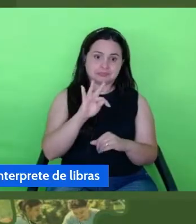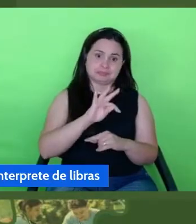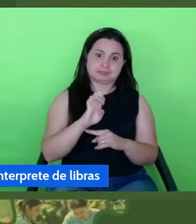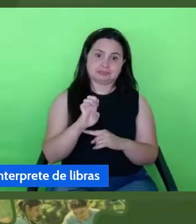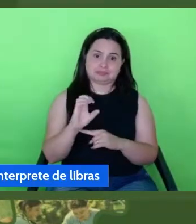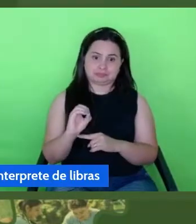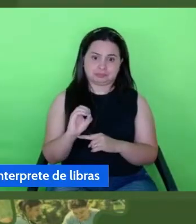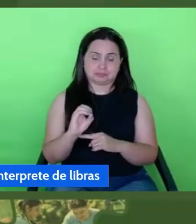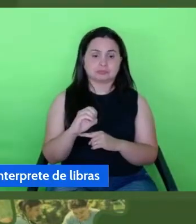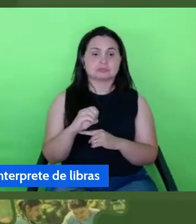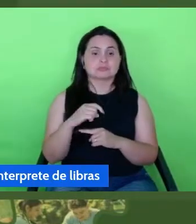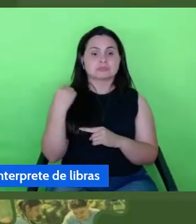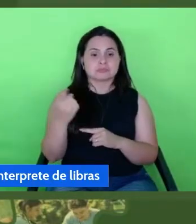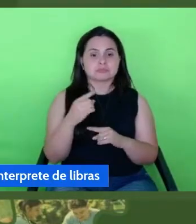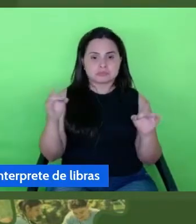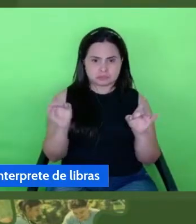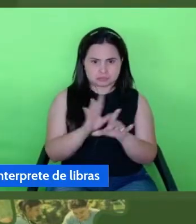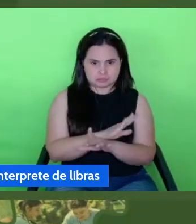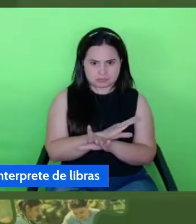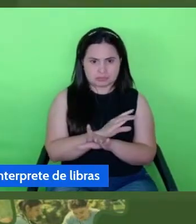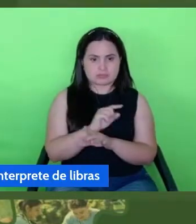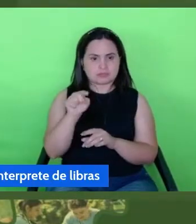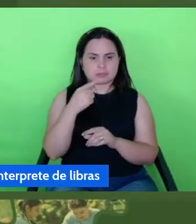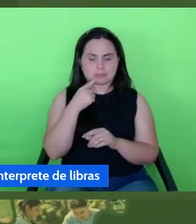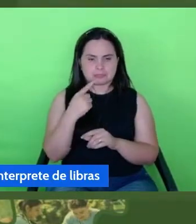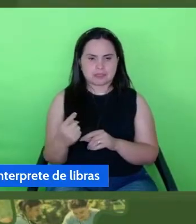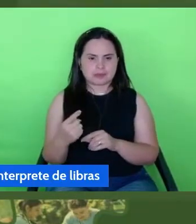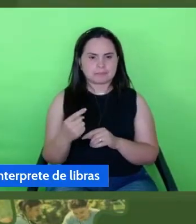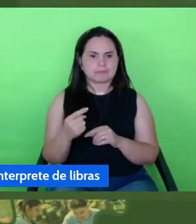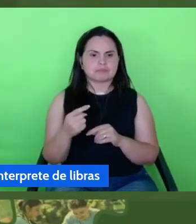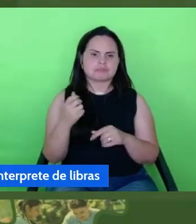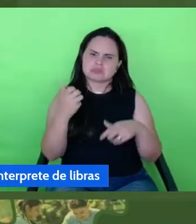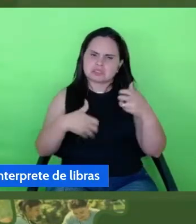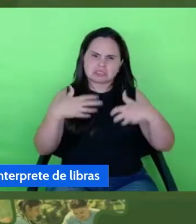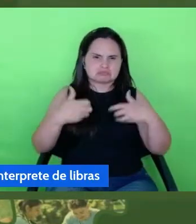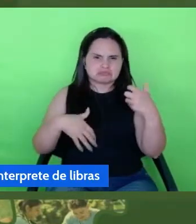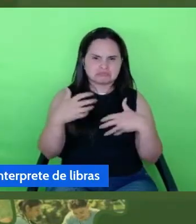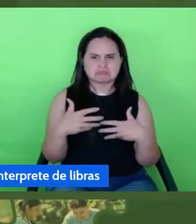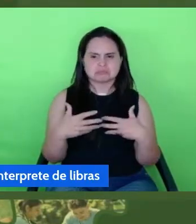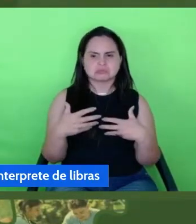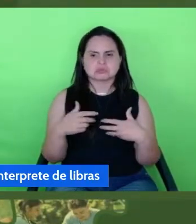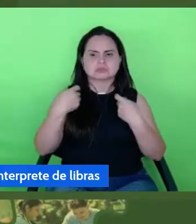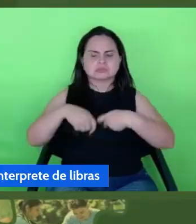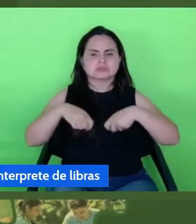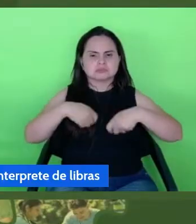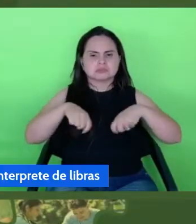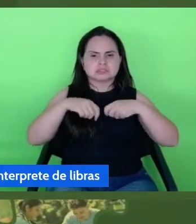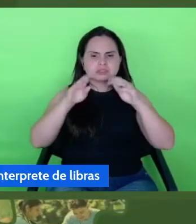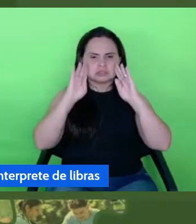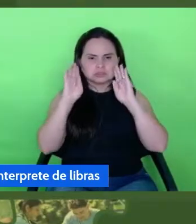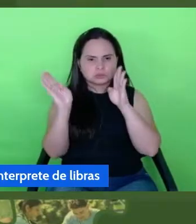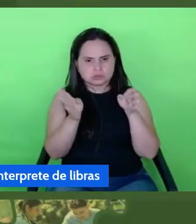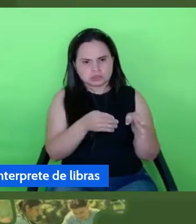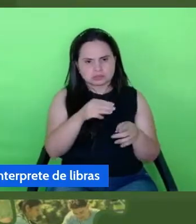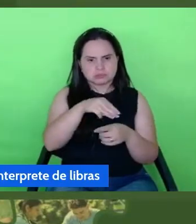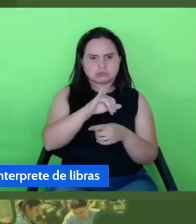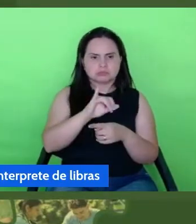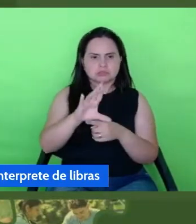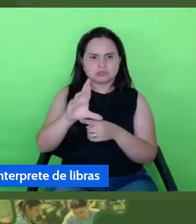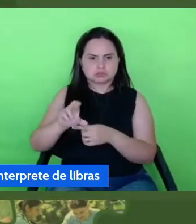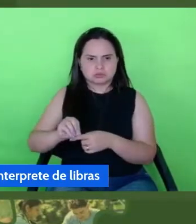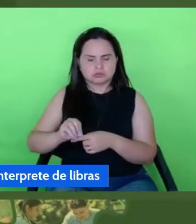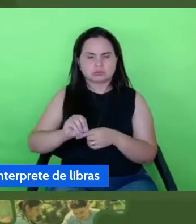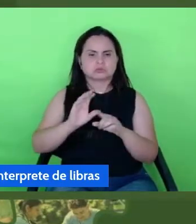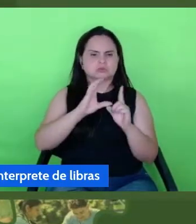gente fazer um fechamento aqui, né, você falou aqui muito bem, nós precisamos olhar para o micro, né, na